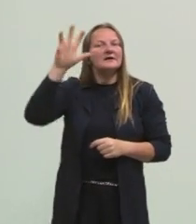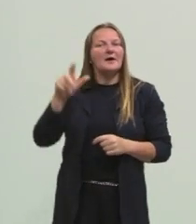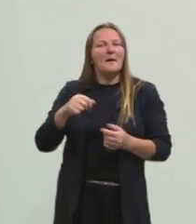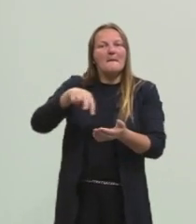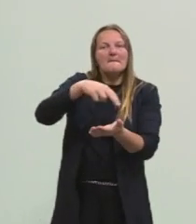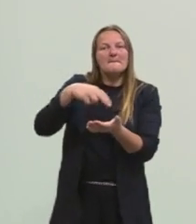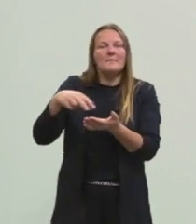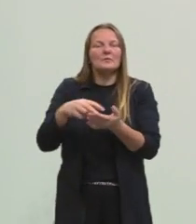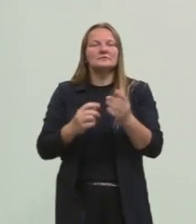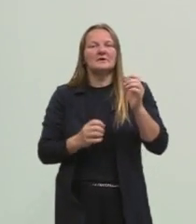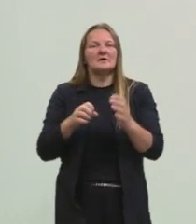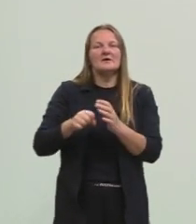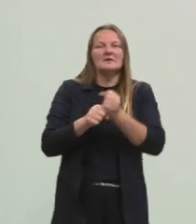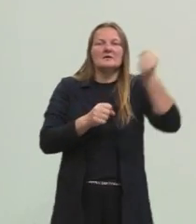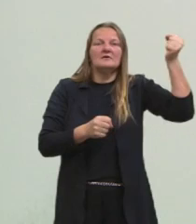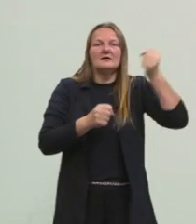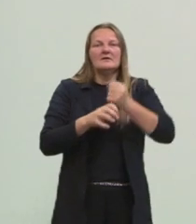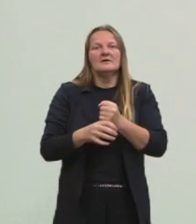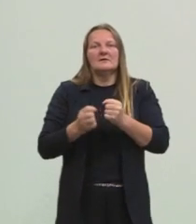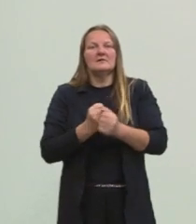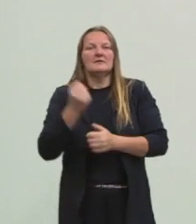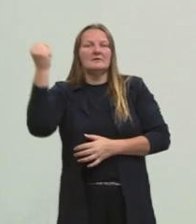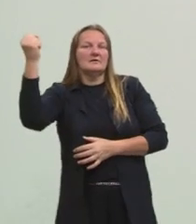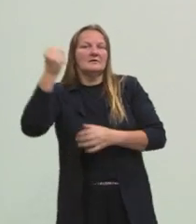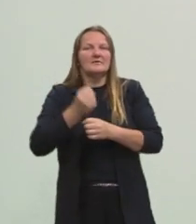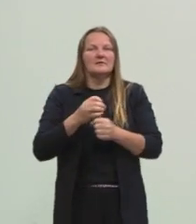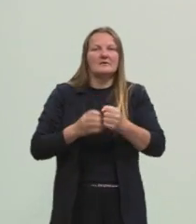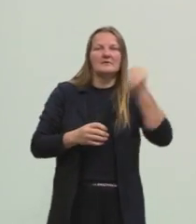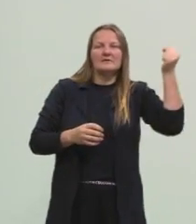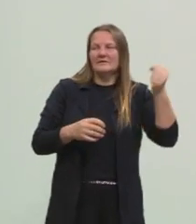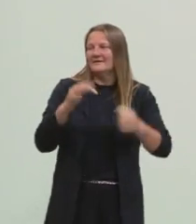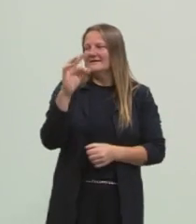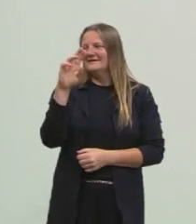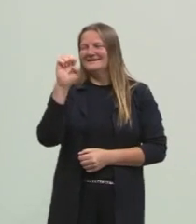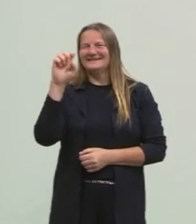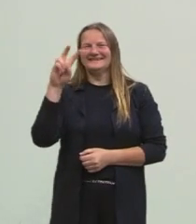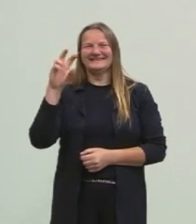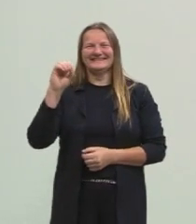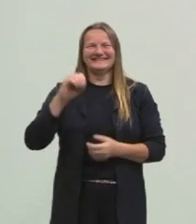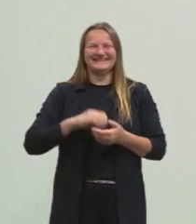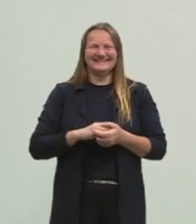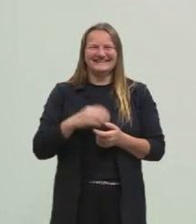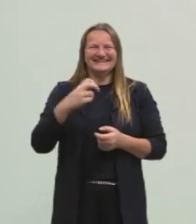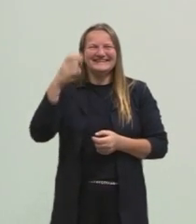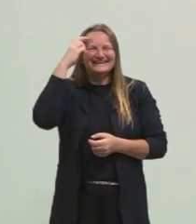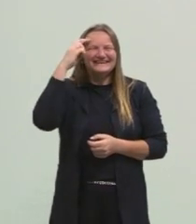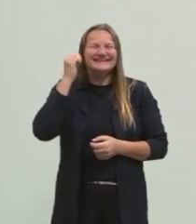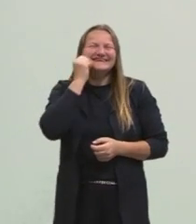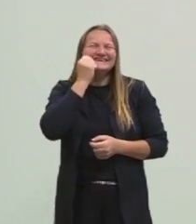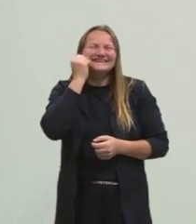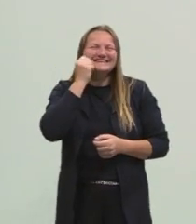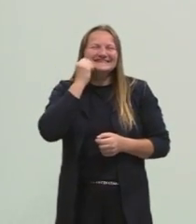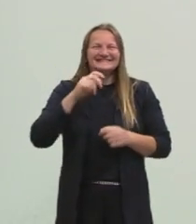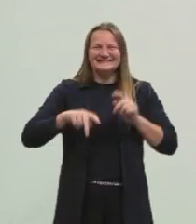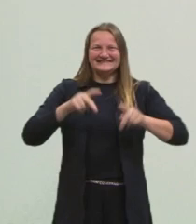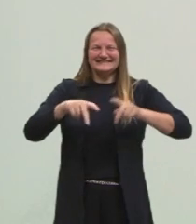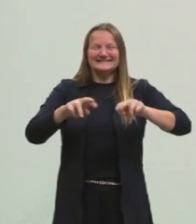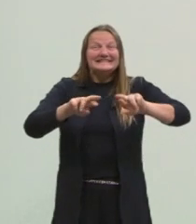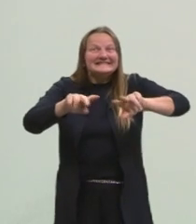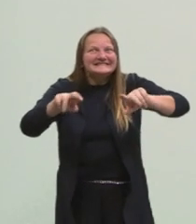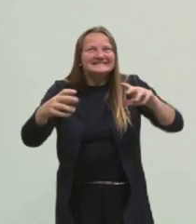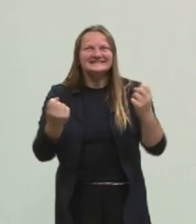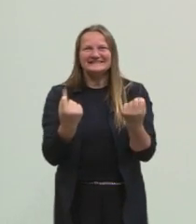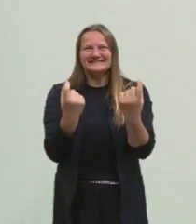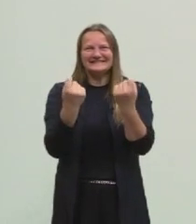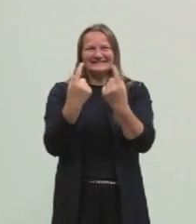ao frevo né mas mostrando então que a cultura popular Negra ela mudou o carnaval ela definiu o que